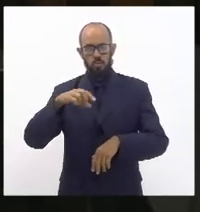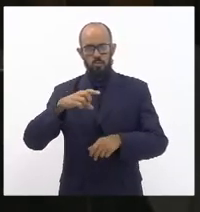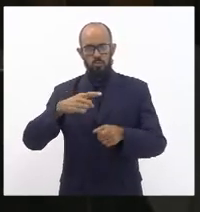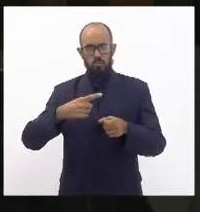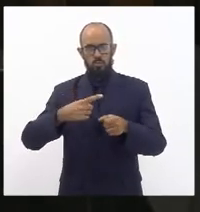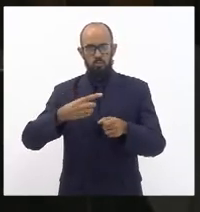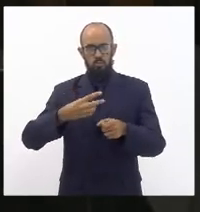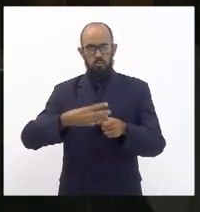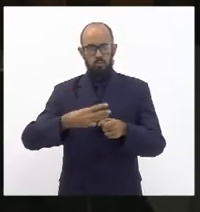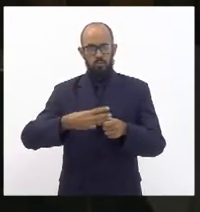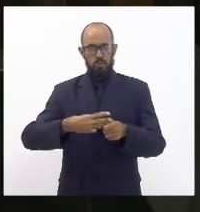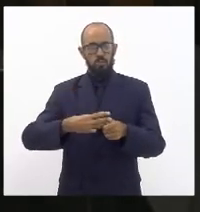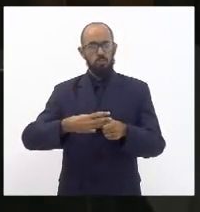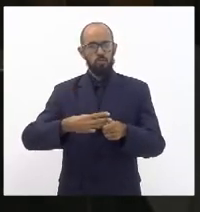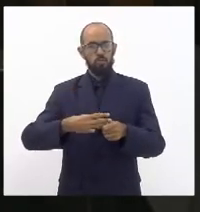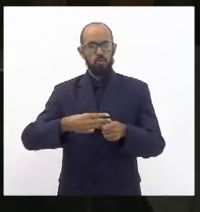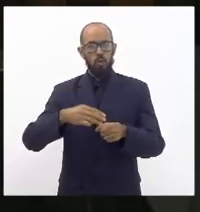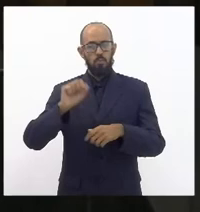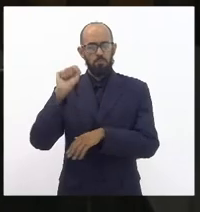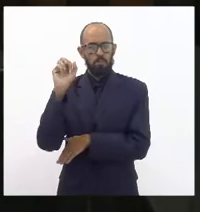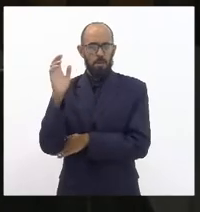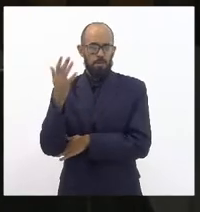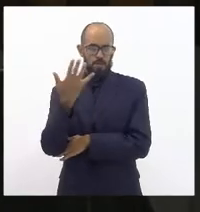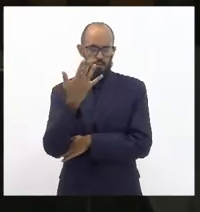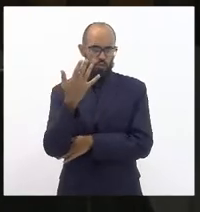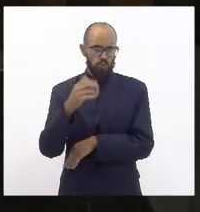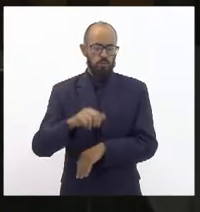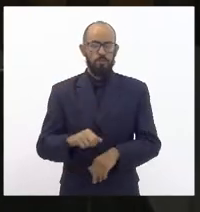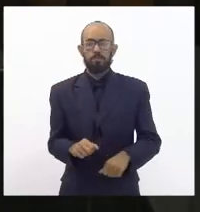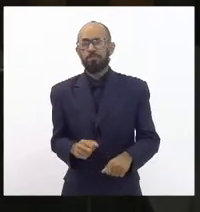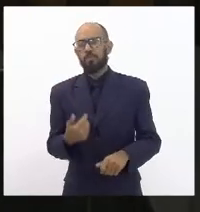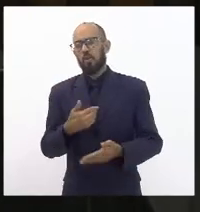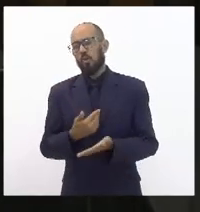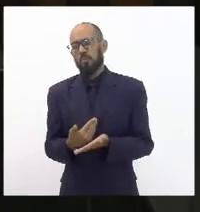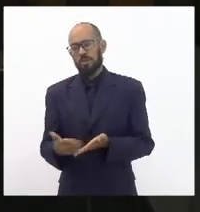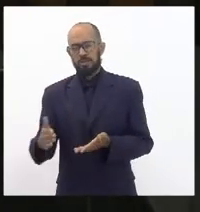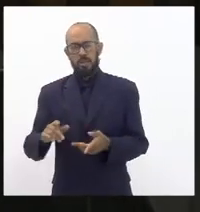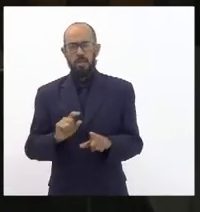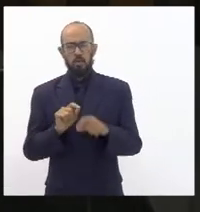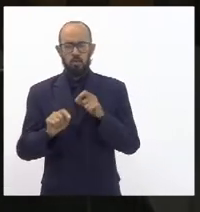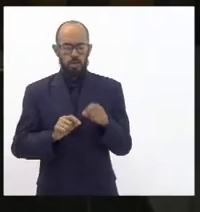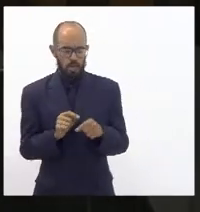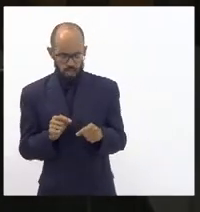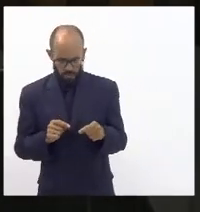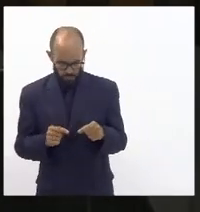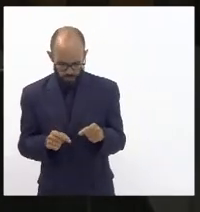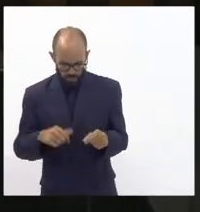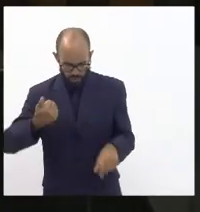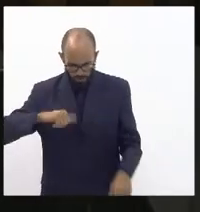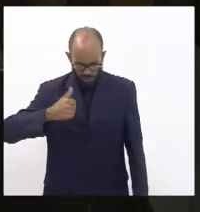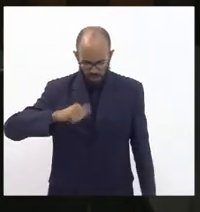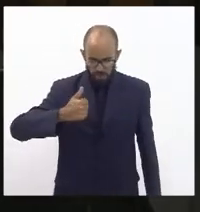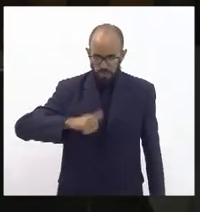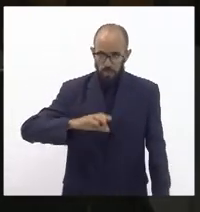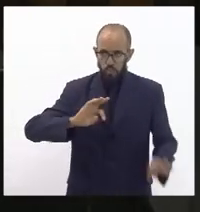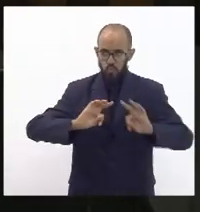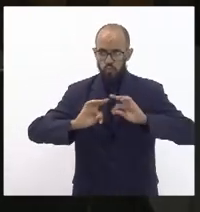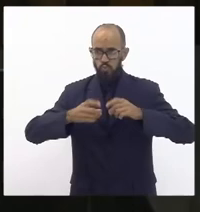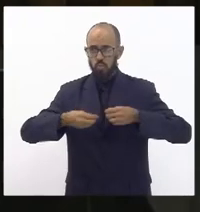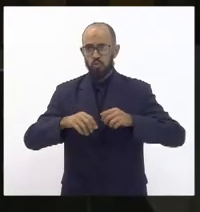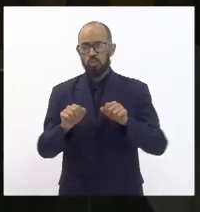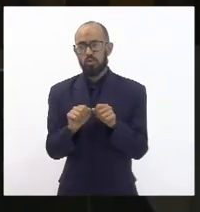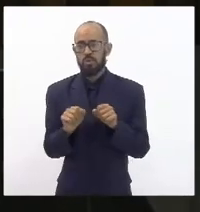com o meio ambiente comecei o dia de hoje comecei essa retomada e essa é a avaliação de tudo que foi feito